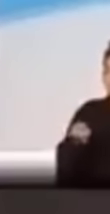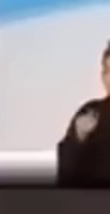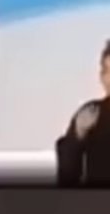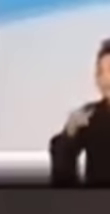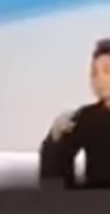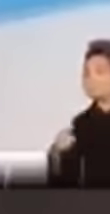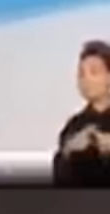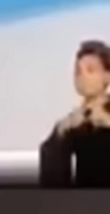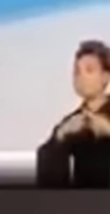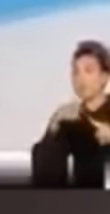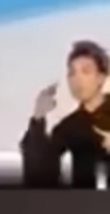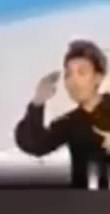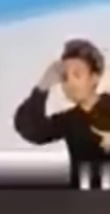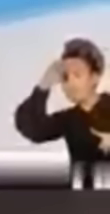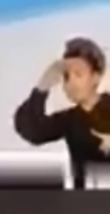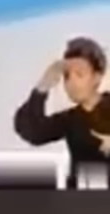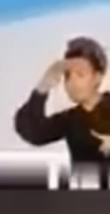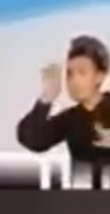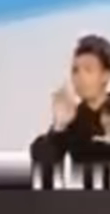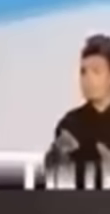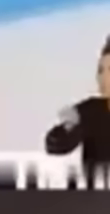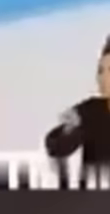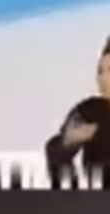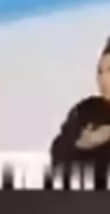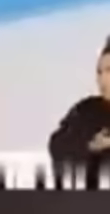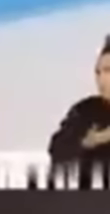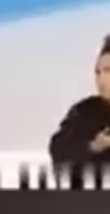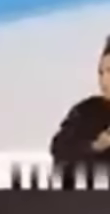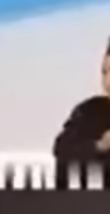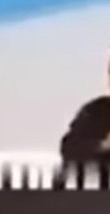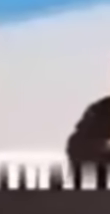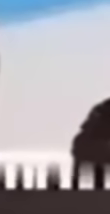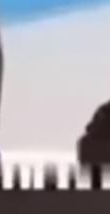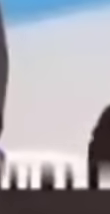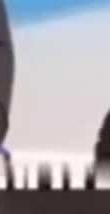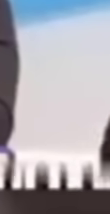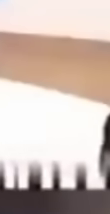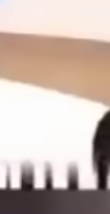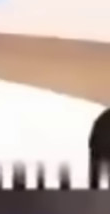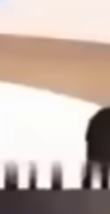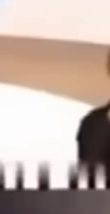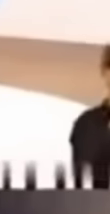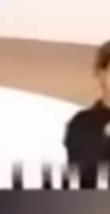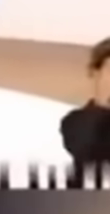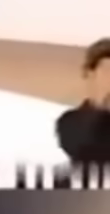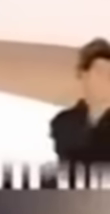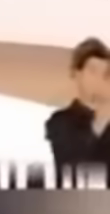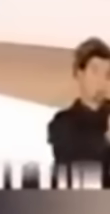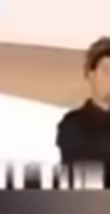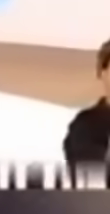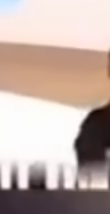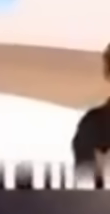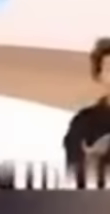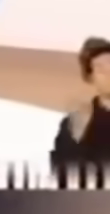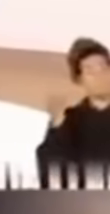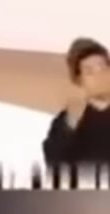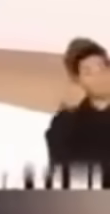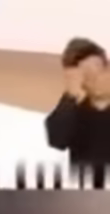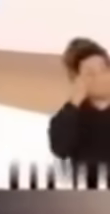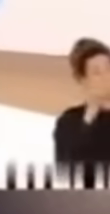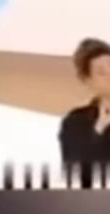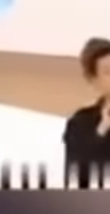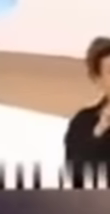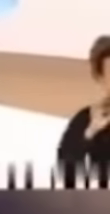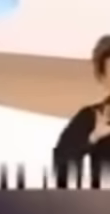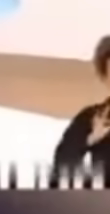dele. Como garantir que essa proximidade do senhor com o presidente não interfira no dia a dia do trabalho da polícia? polícia. É importante dizer que a Polícia Federal é uma instituição